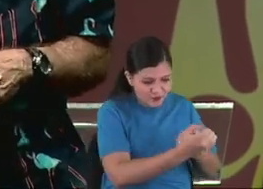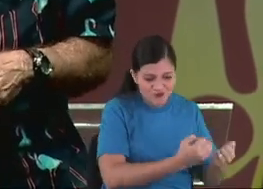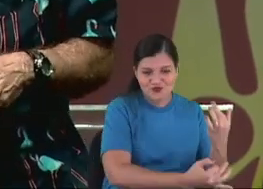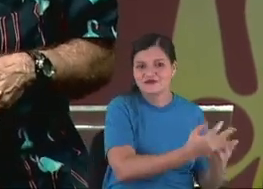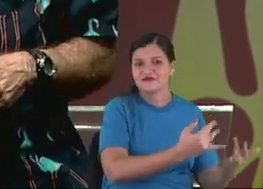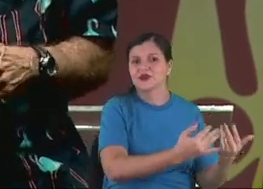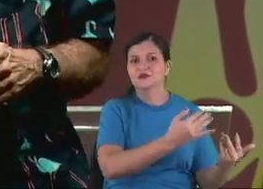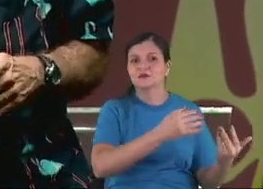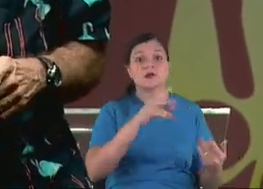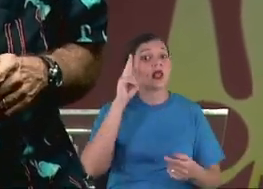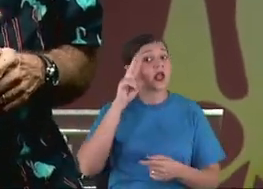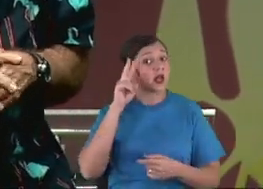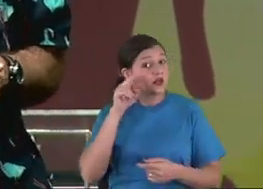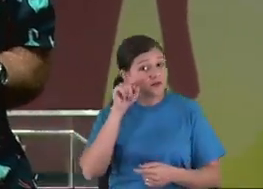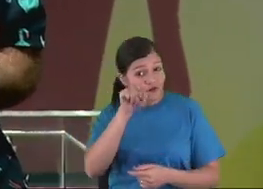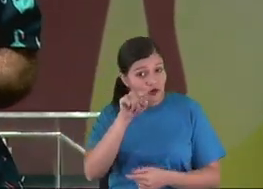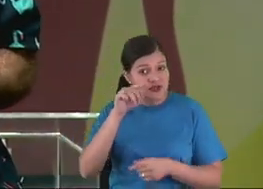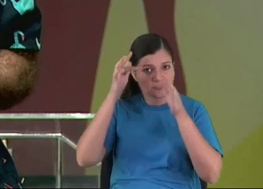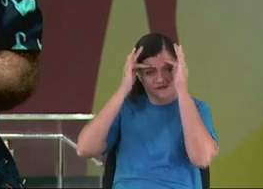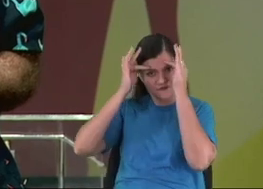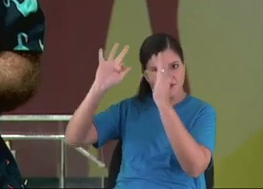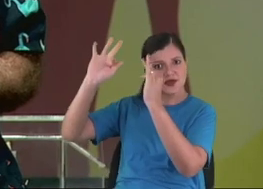sempre. Seja fiel,